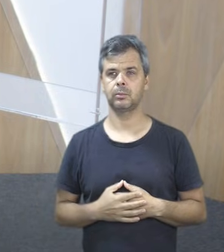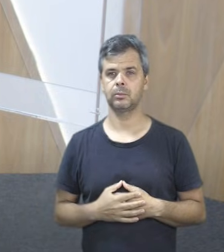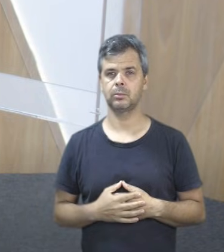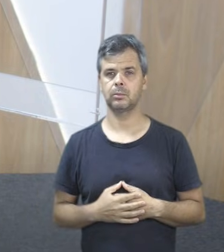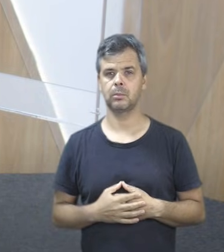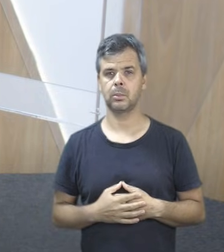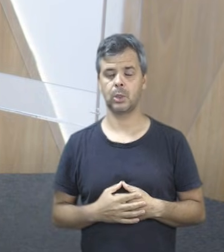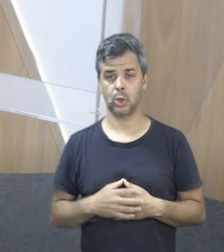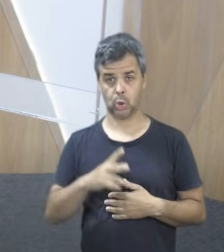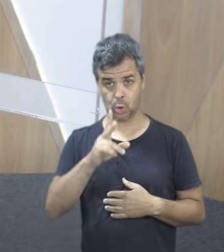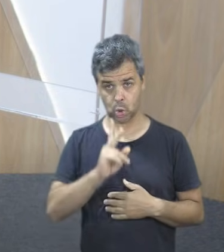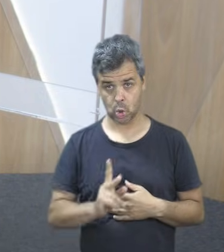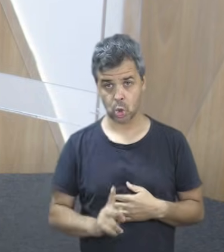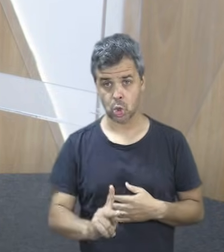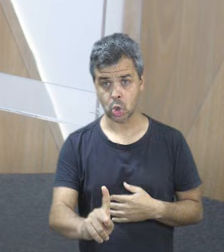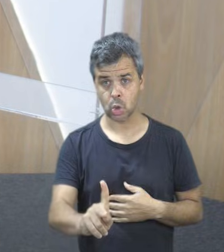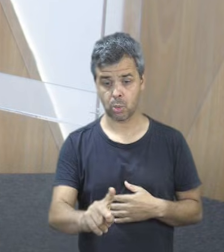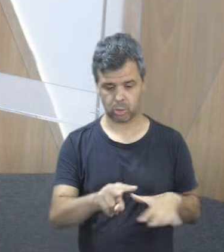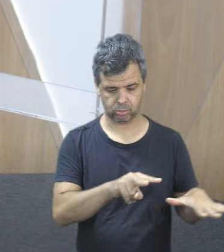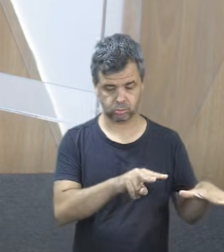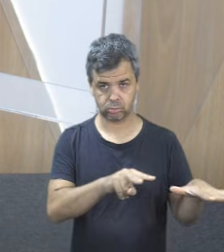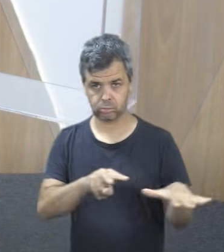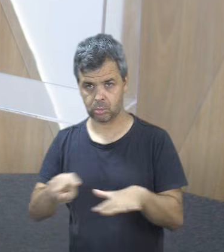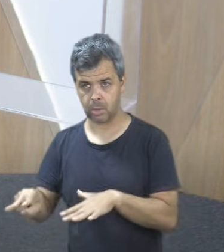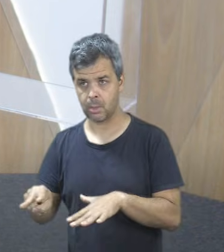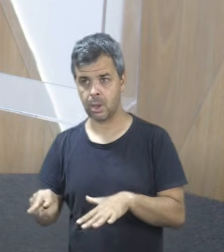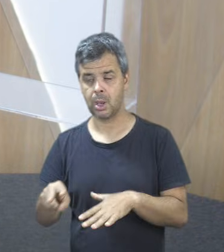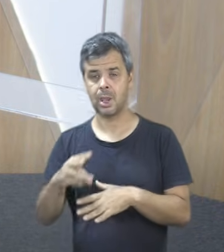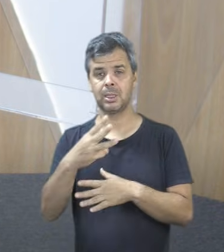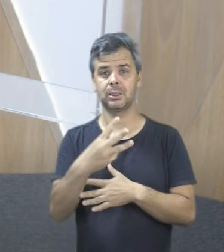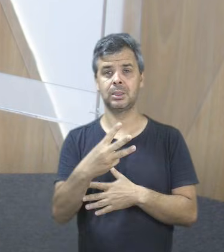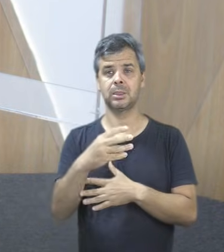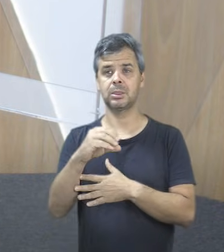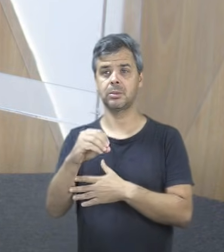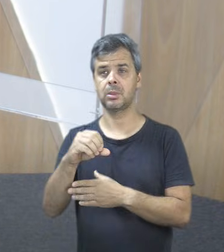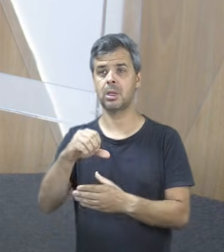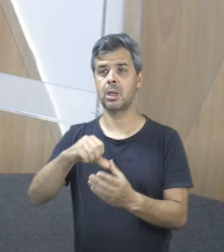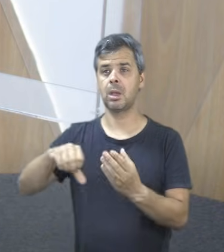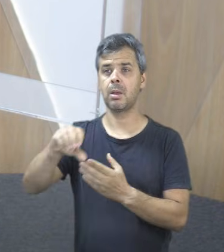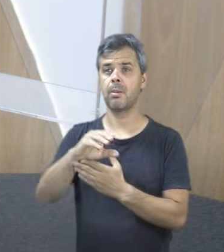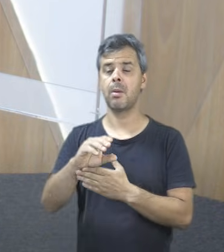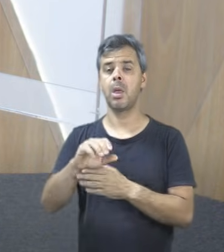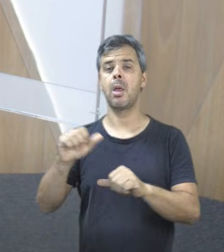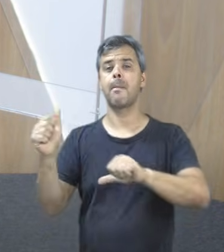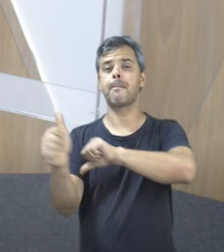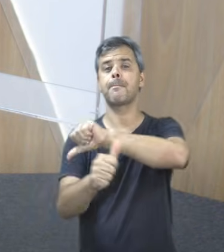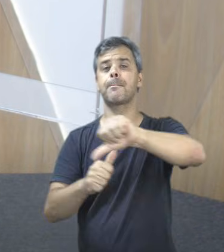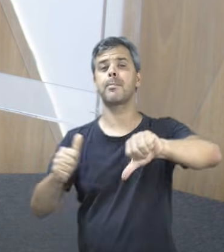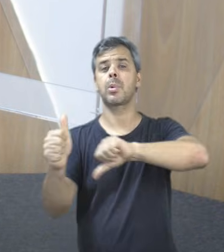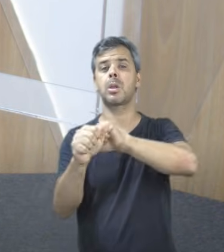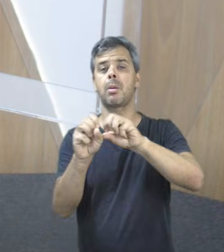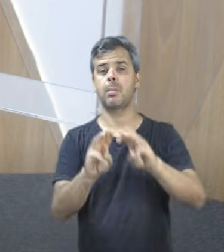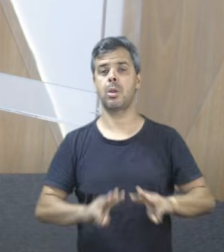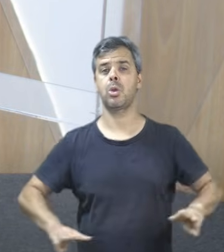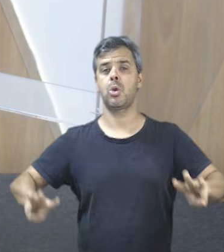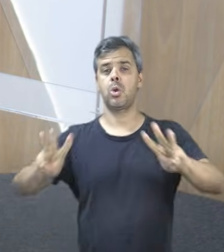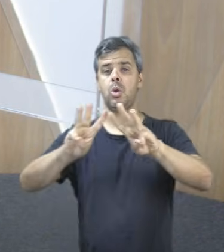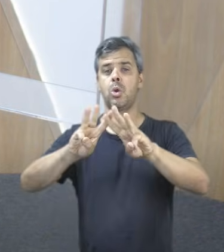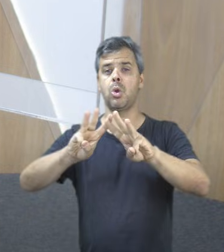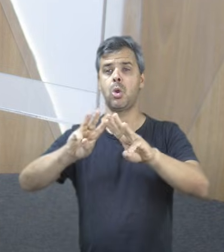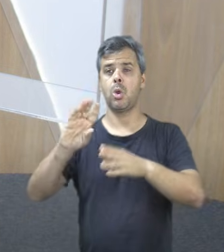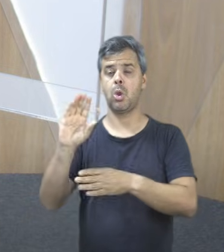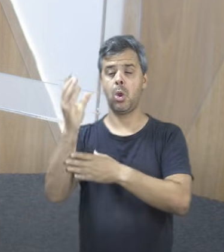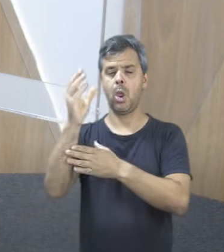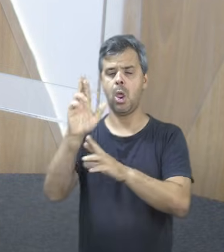E segue acontecendo nessa semana a 30ª Conferência das Nações Unidas sobre Mudança do Clima, a COP30. O